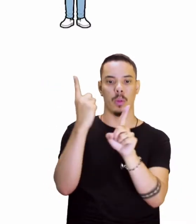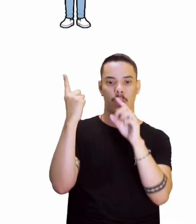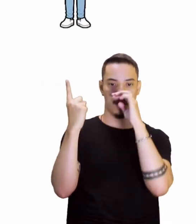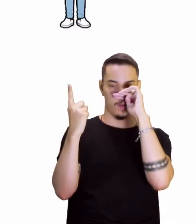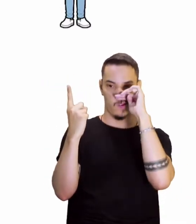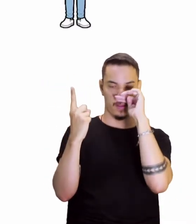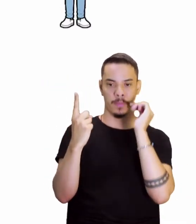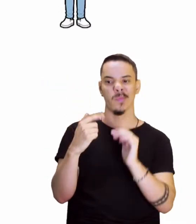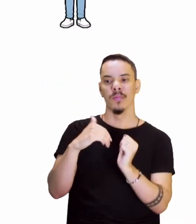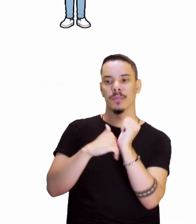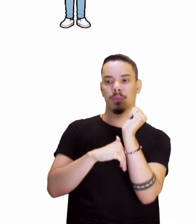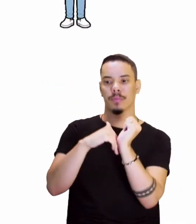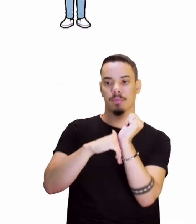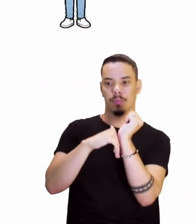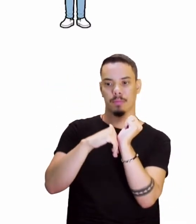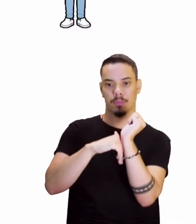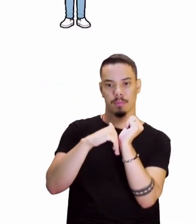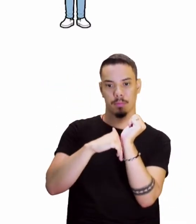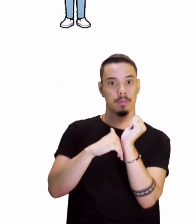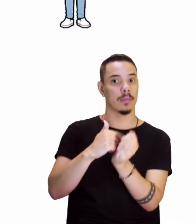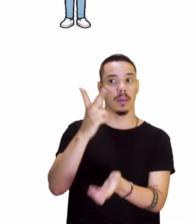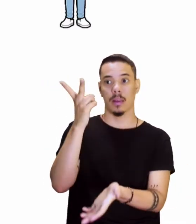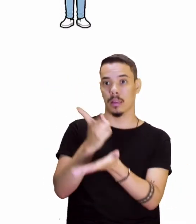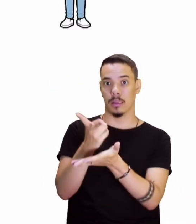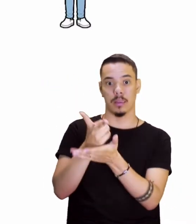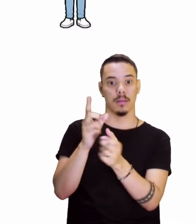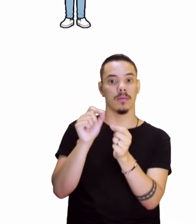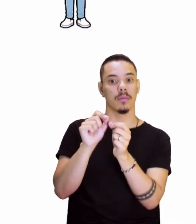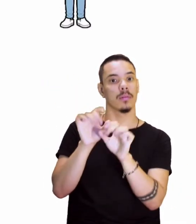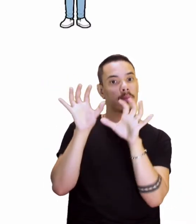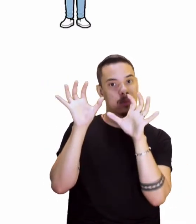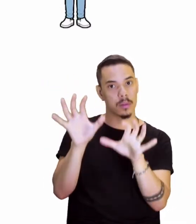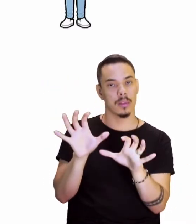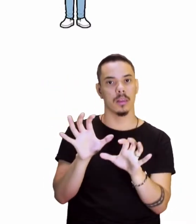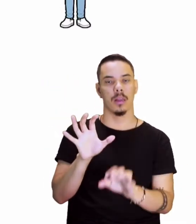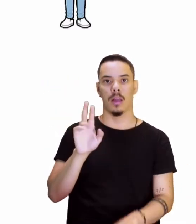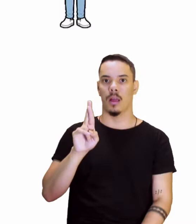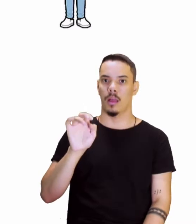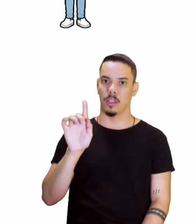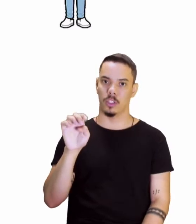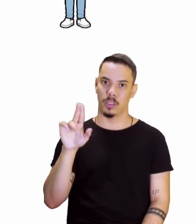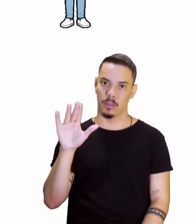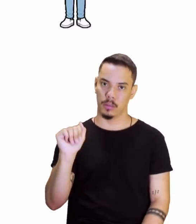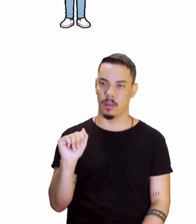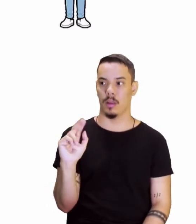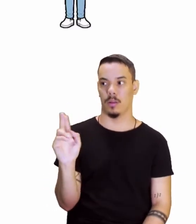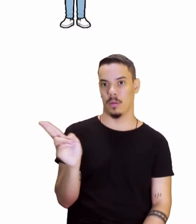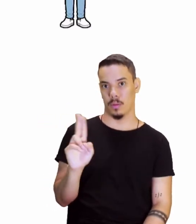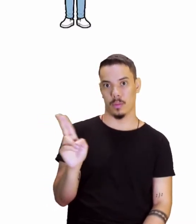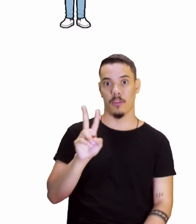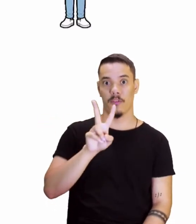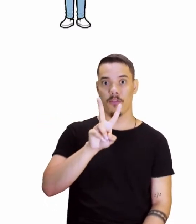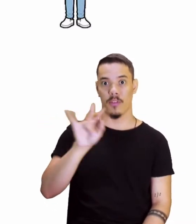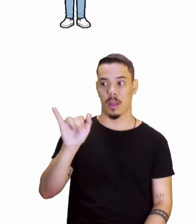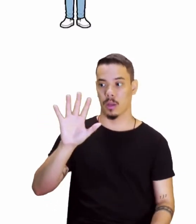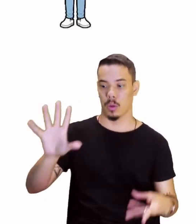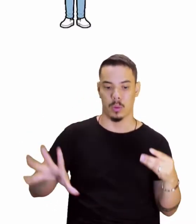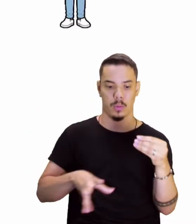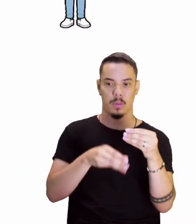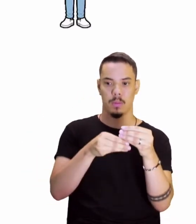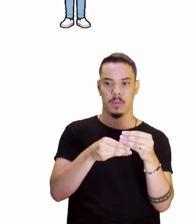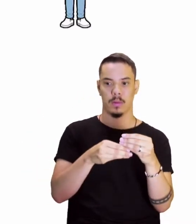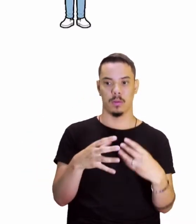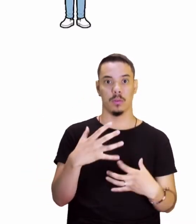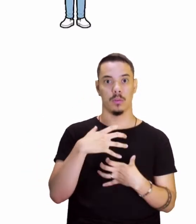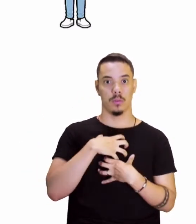encontrar o segredo. Sempre fazendo nota. Regência nominal vai completar o